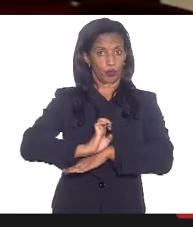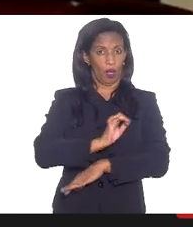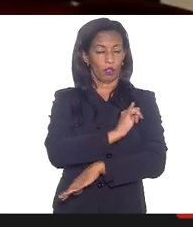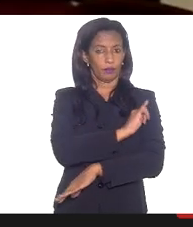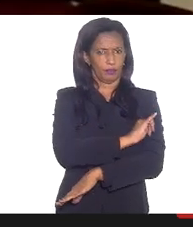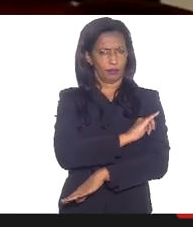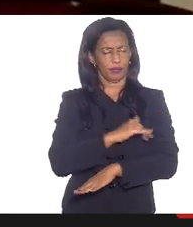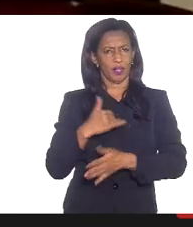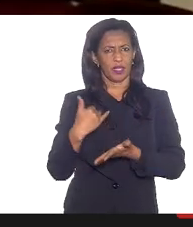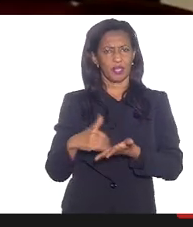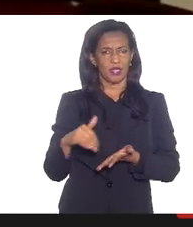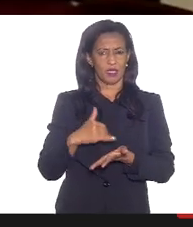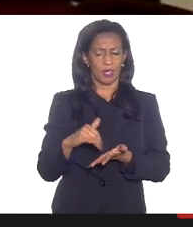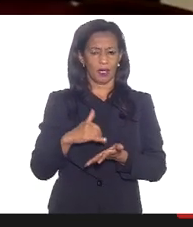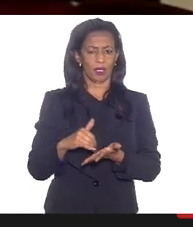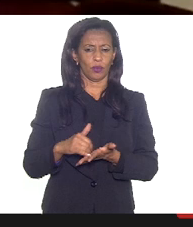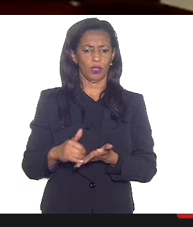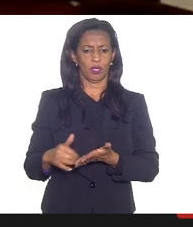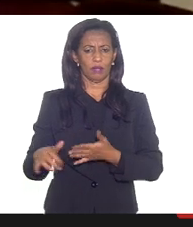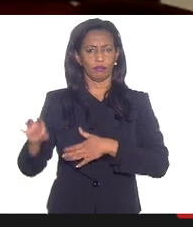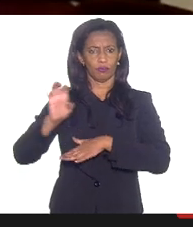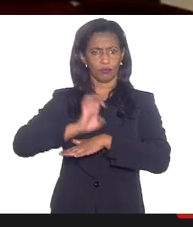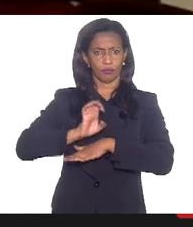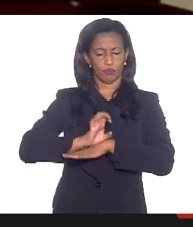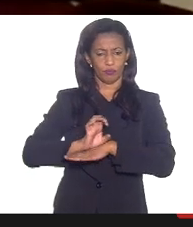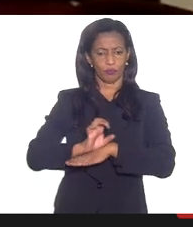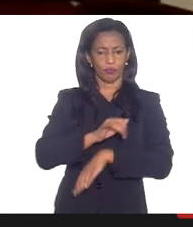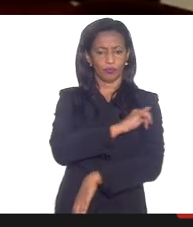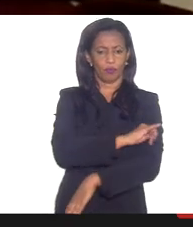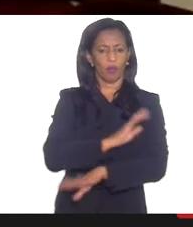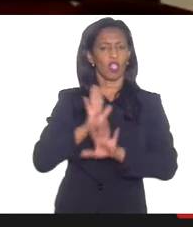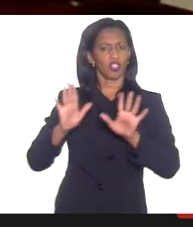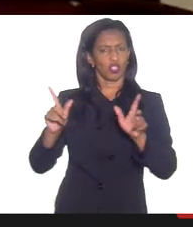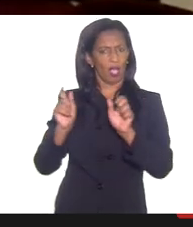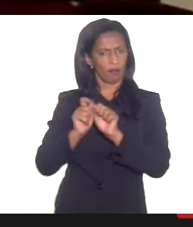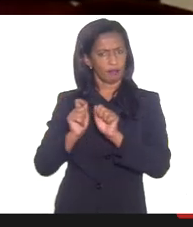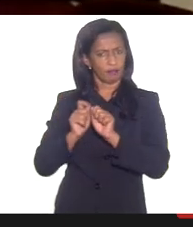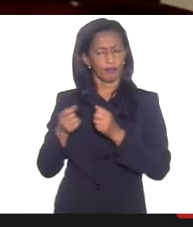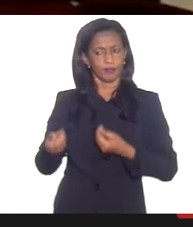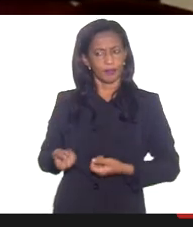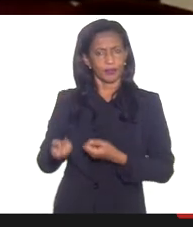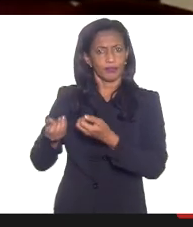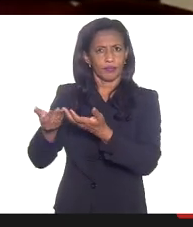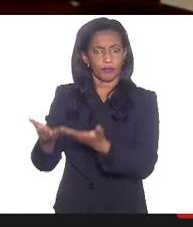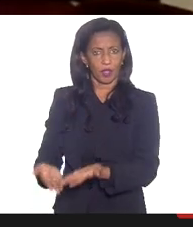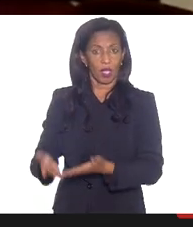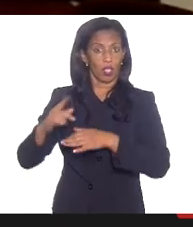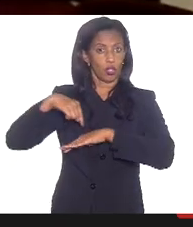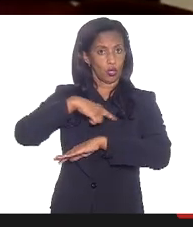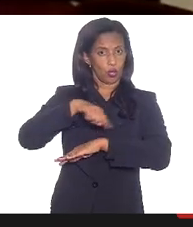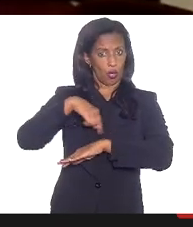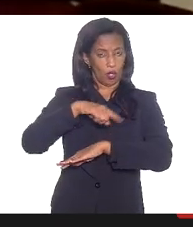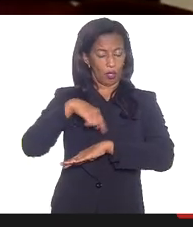a Secretaria Estadual do Rio de Janeiro, ela já faz essa oferta de 1.000 horas anuais,